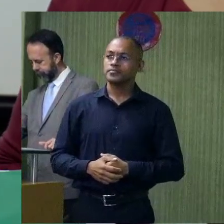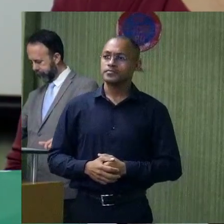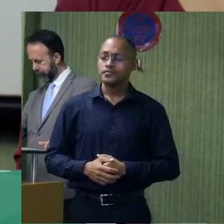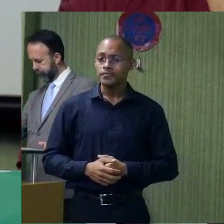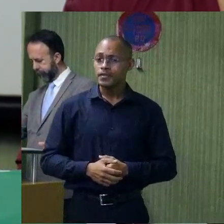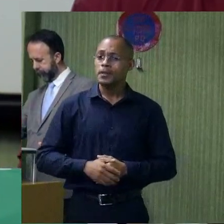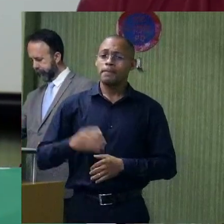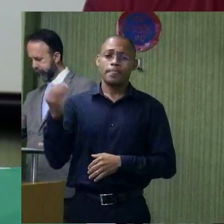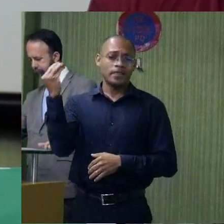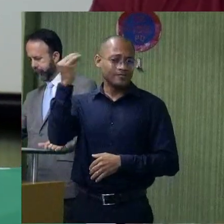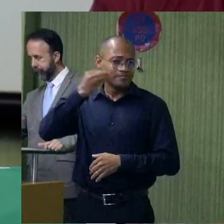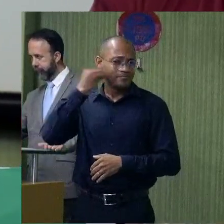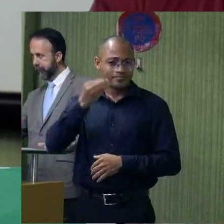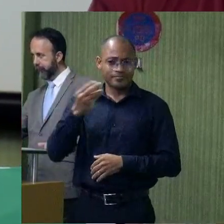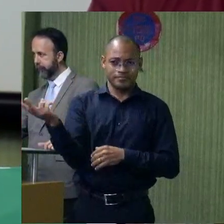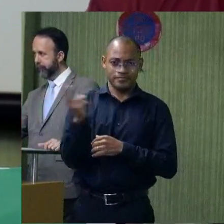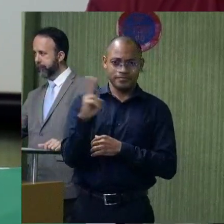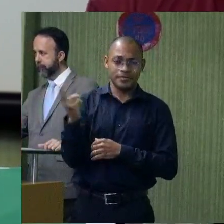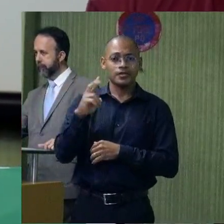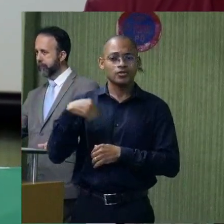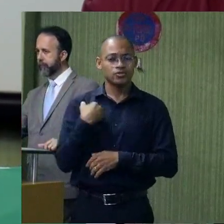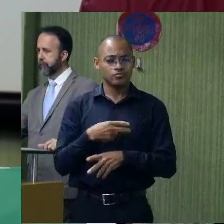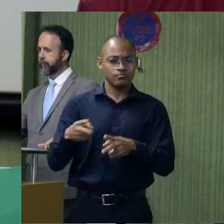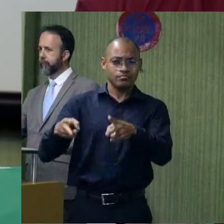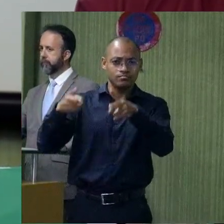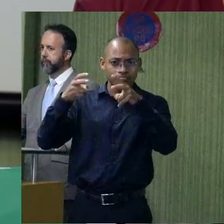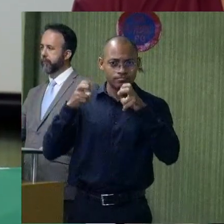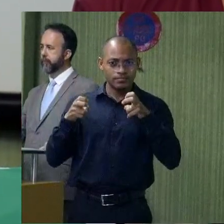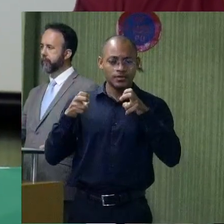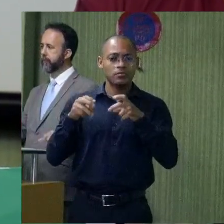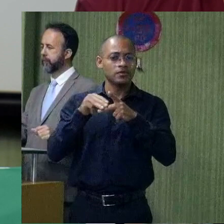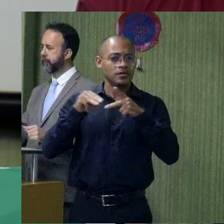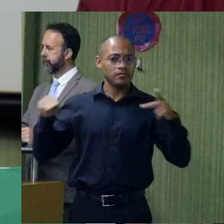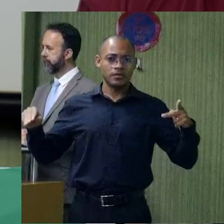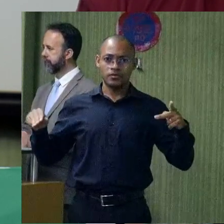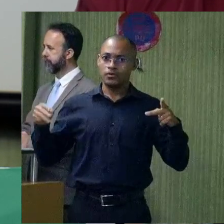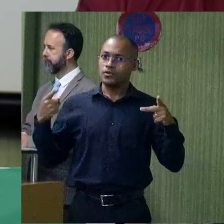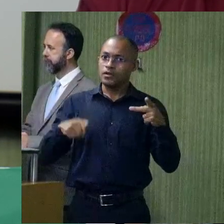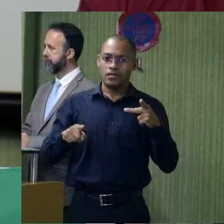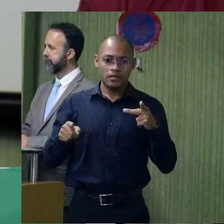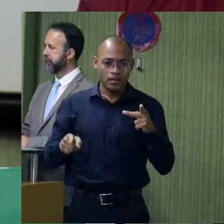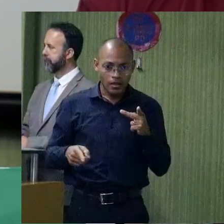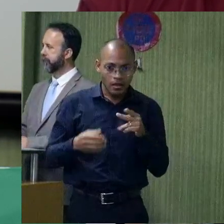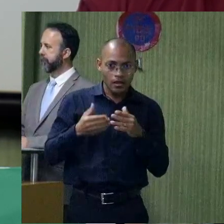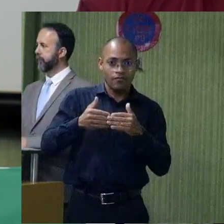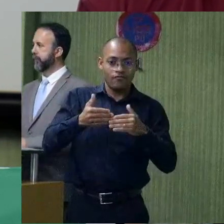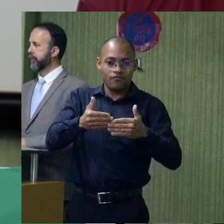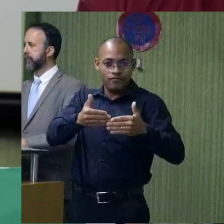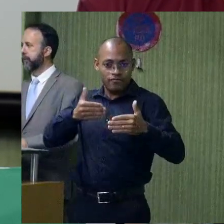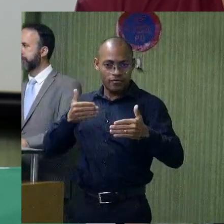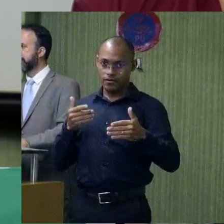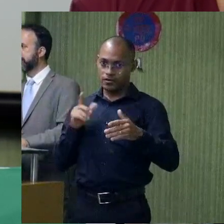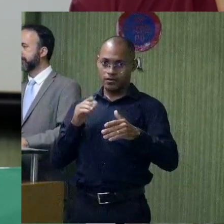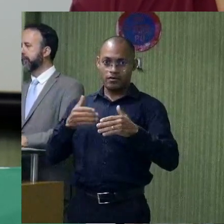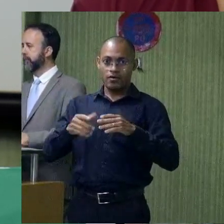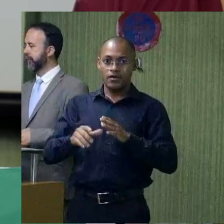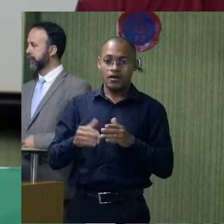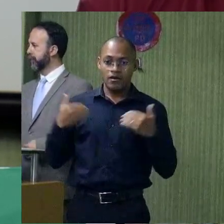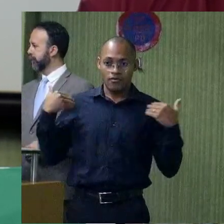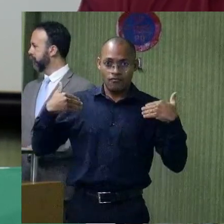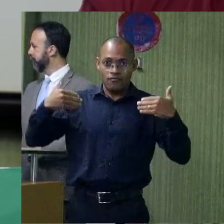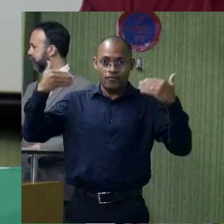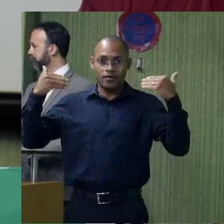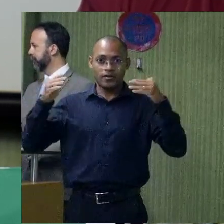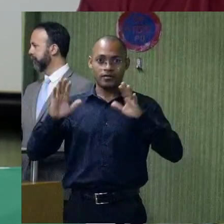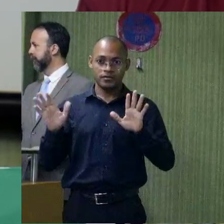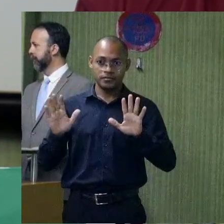ambas a gente percebe que o o ministério público não pode ser isolado né E numa experiência de desastre a gente não consegue